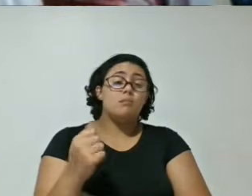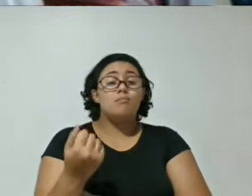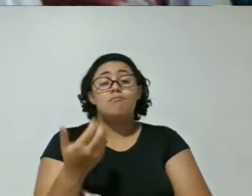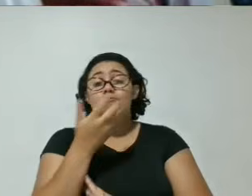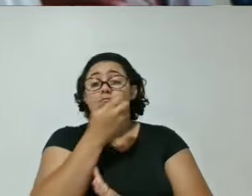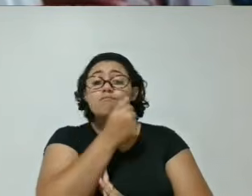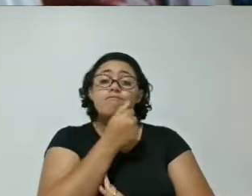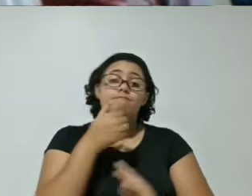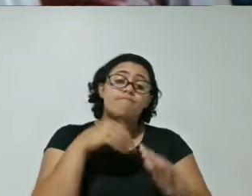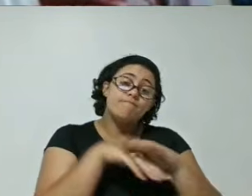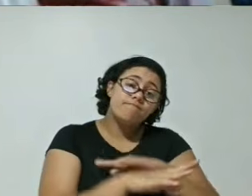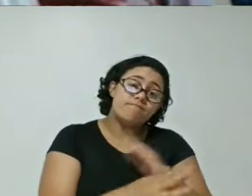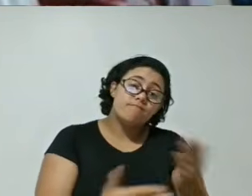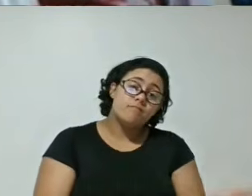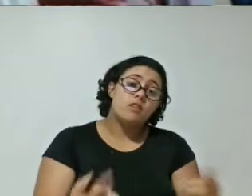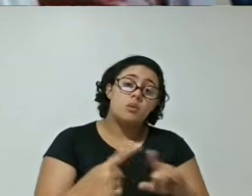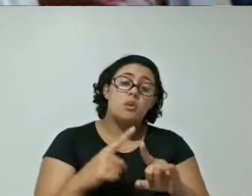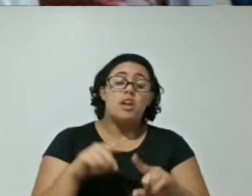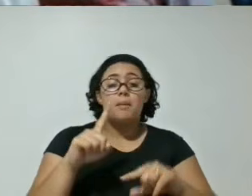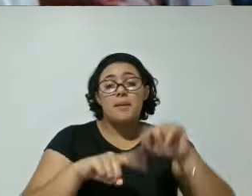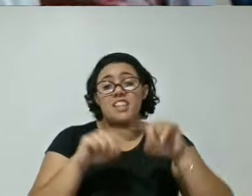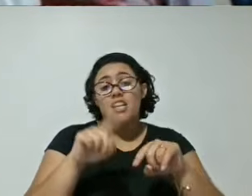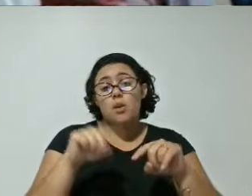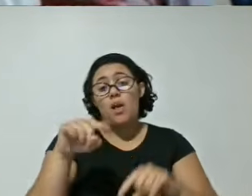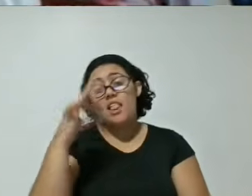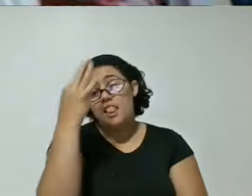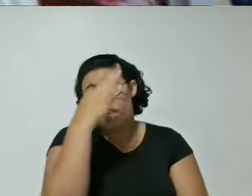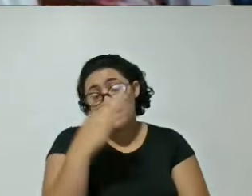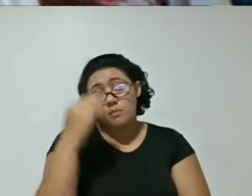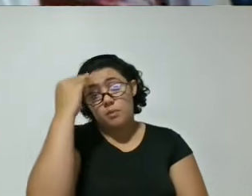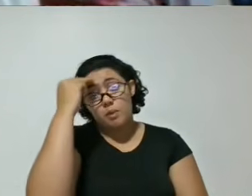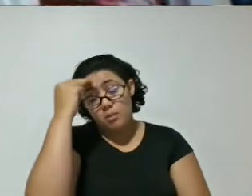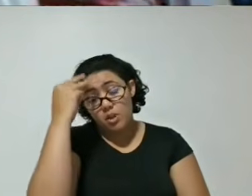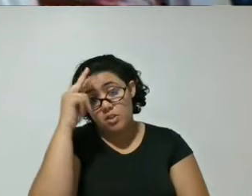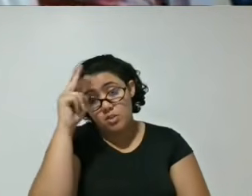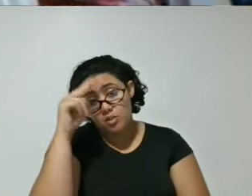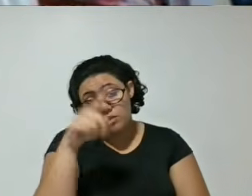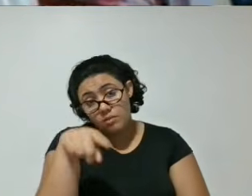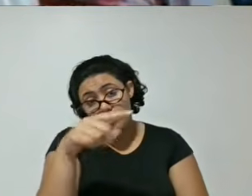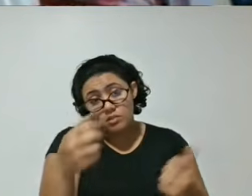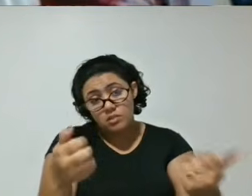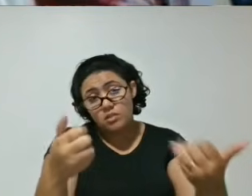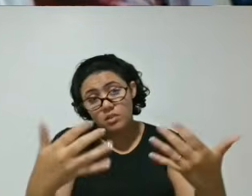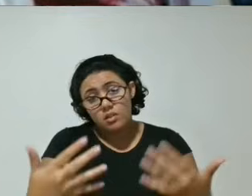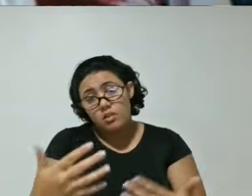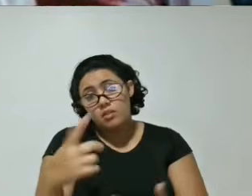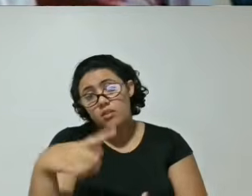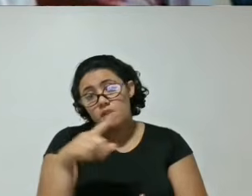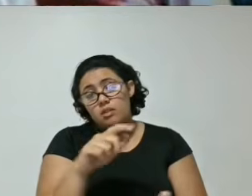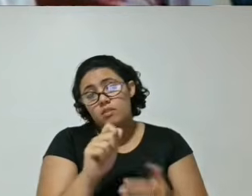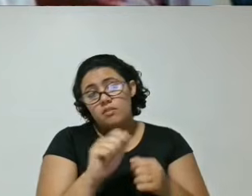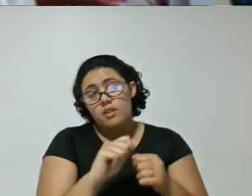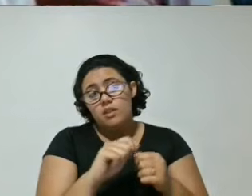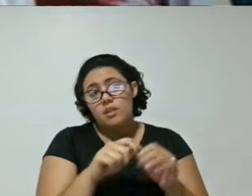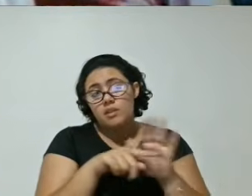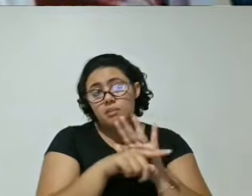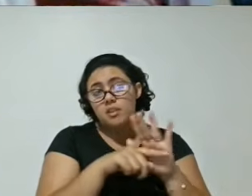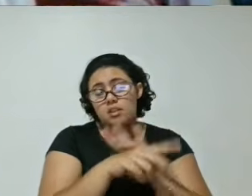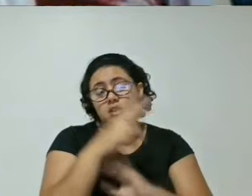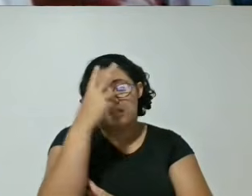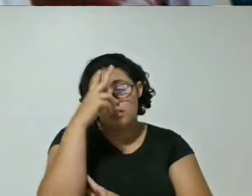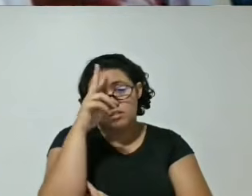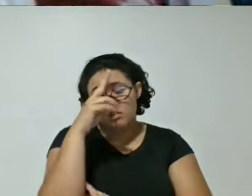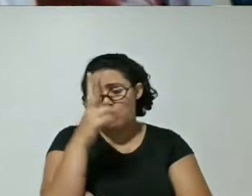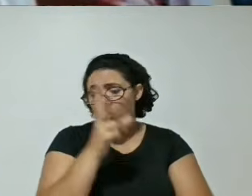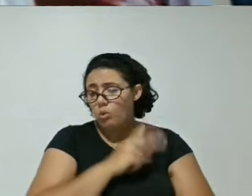material, porque assim, é muito lindo essa memória, essa história que vocês contam, esse registro que vocês fizeram, essa pesquisa histórica, ela, nossa,